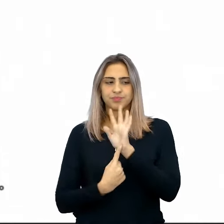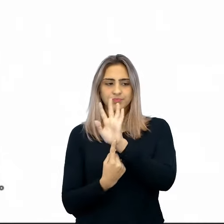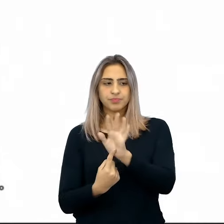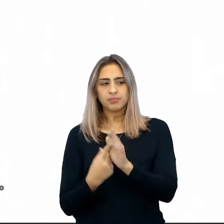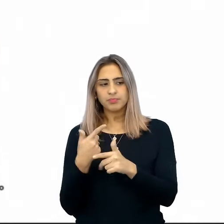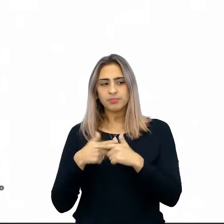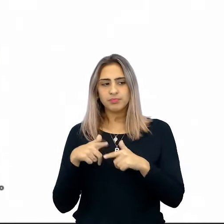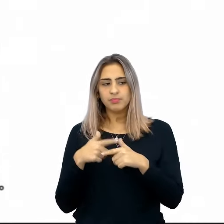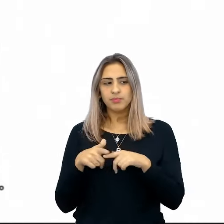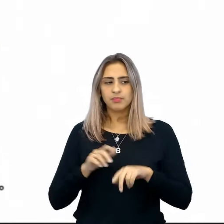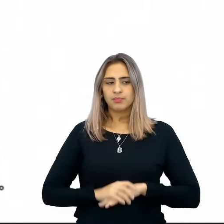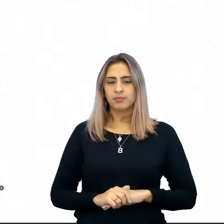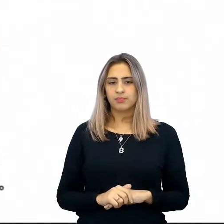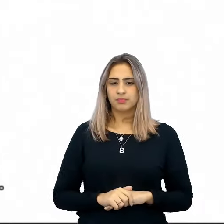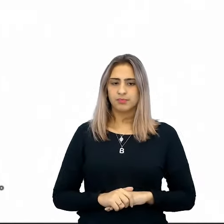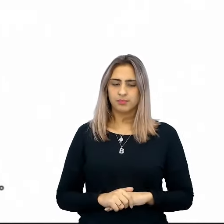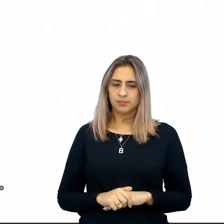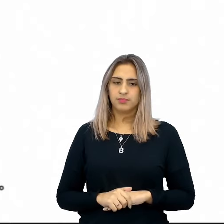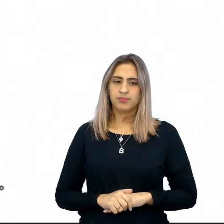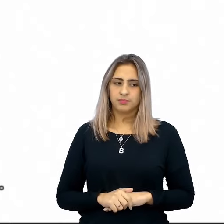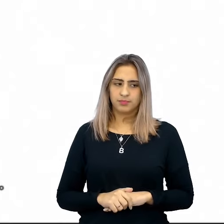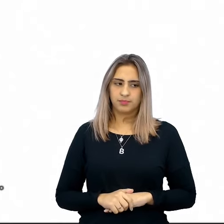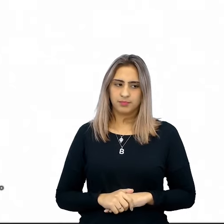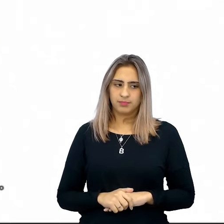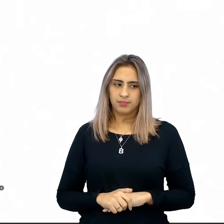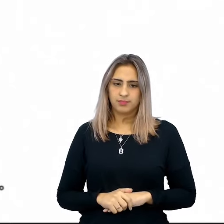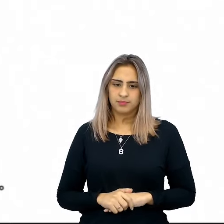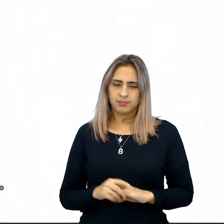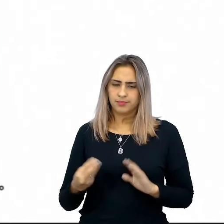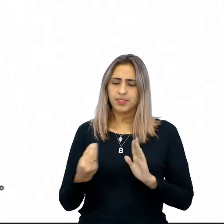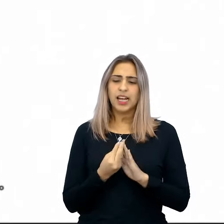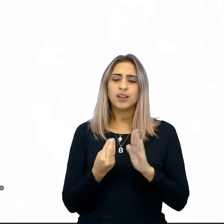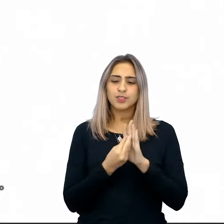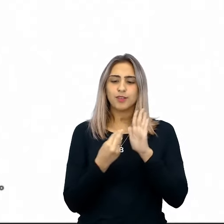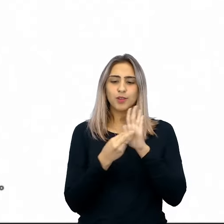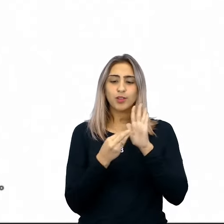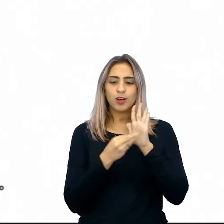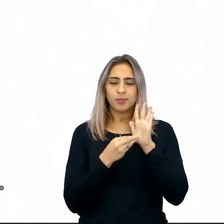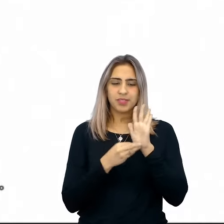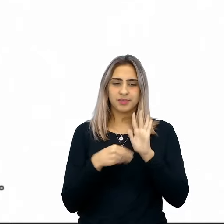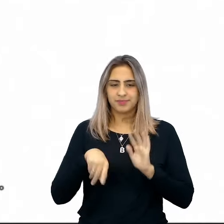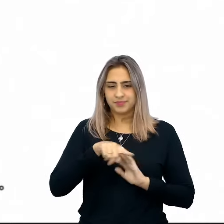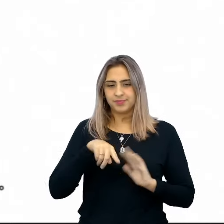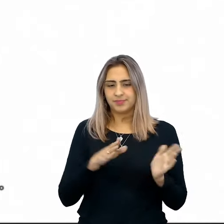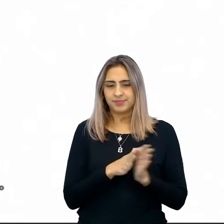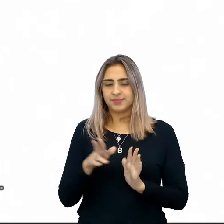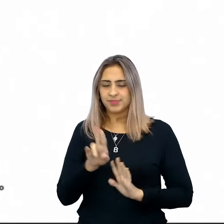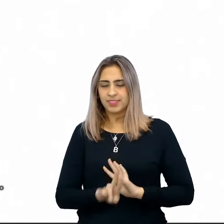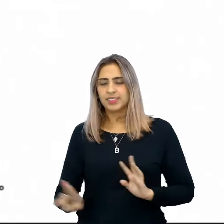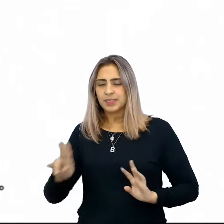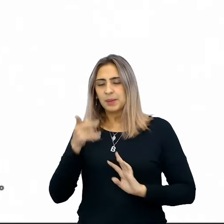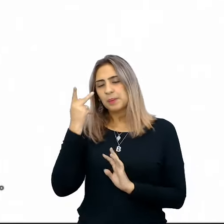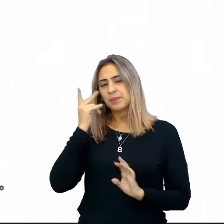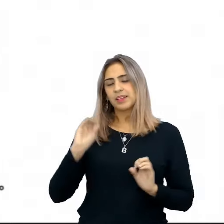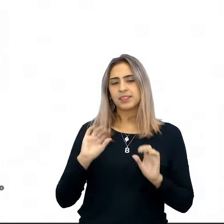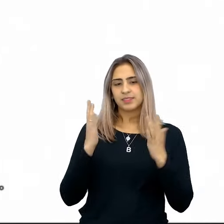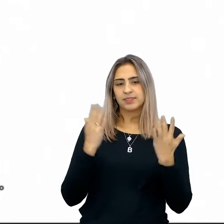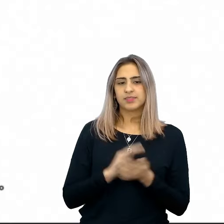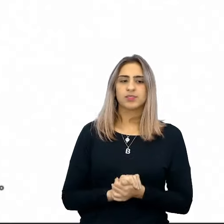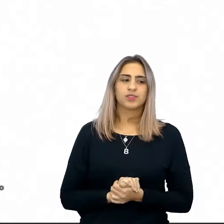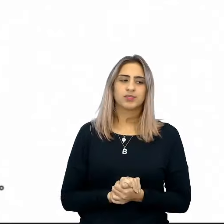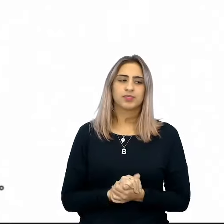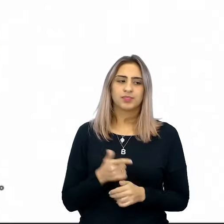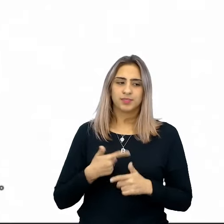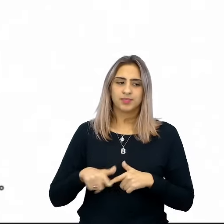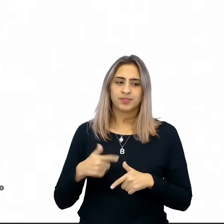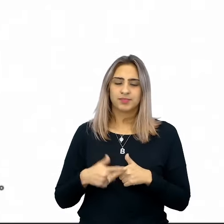num problema. E depois perguntar para eles, né? Qual o tipo de operação que eu poderia utilizar, né, para resolver esse problema.